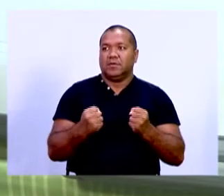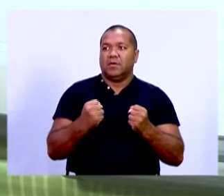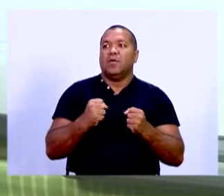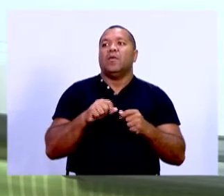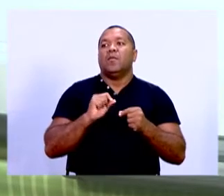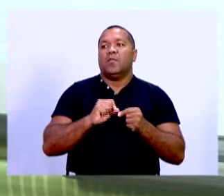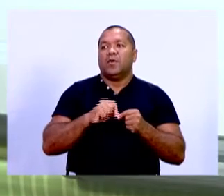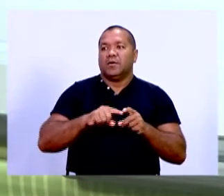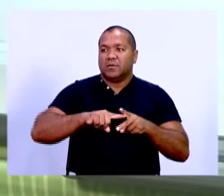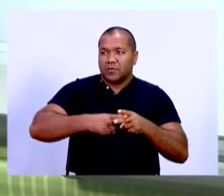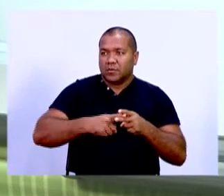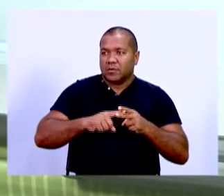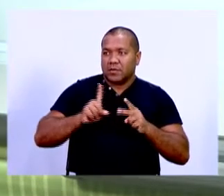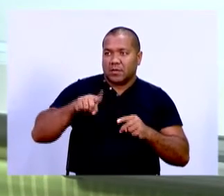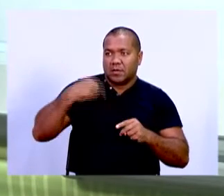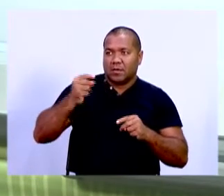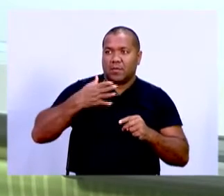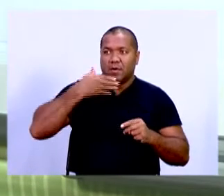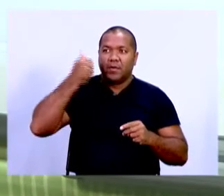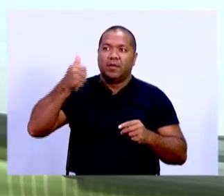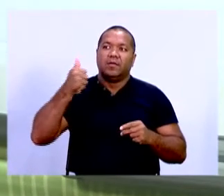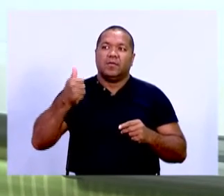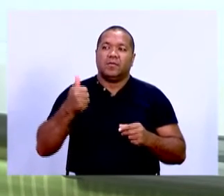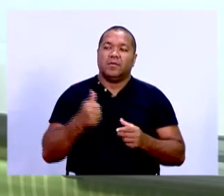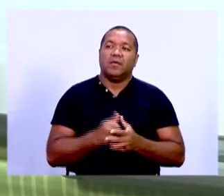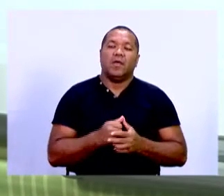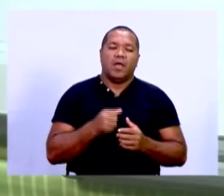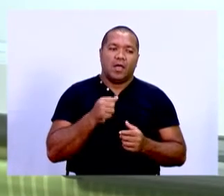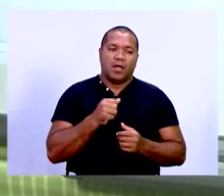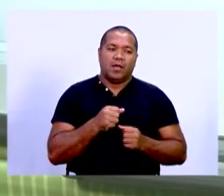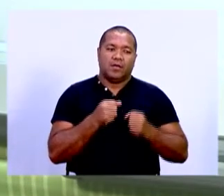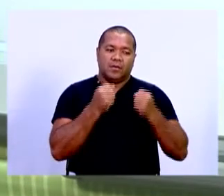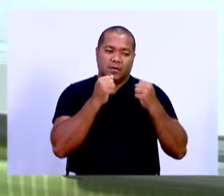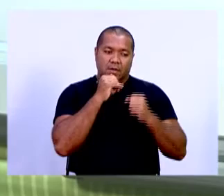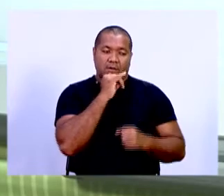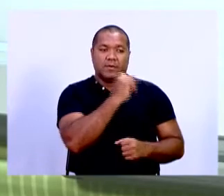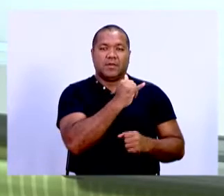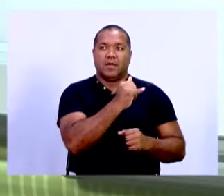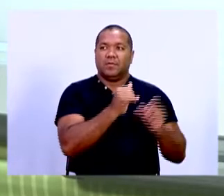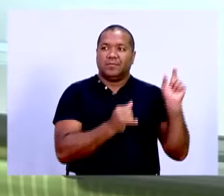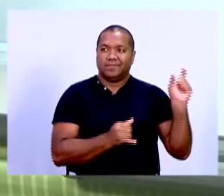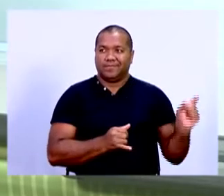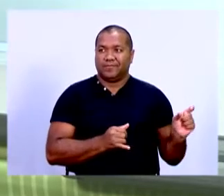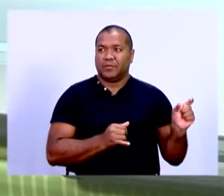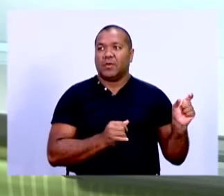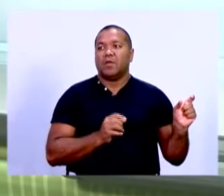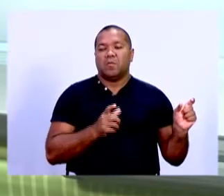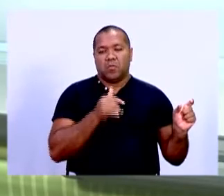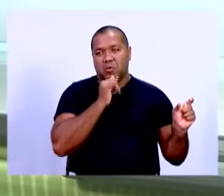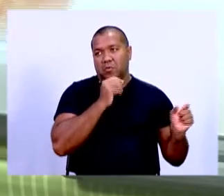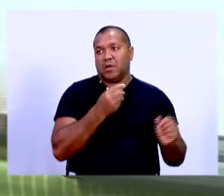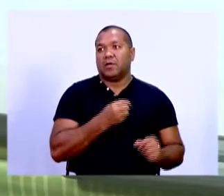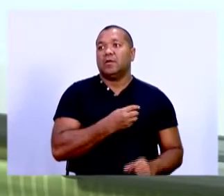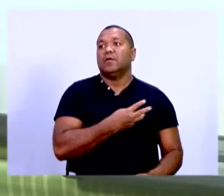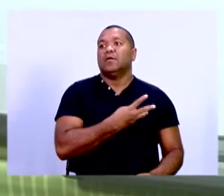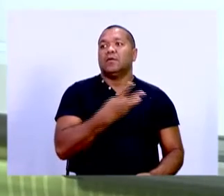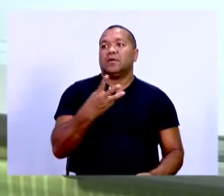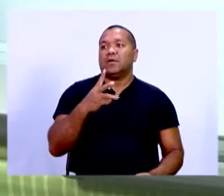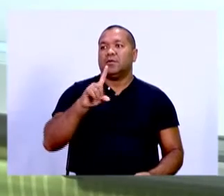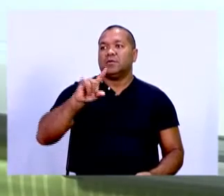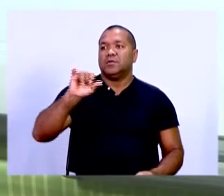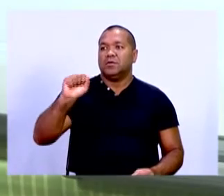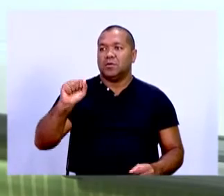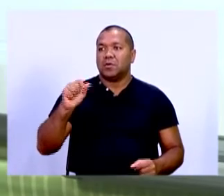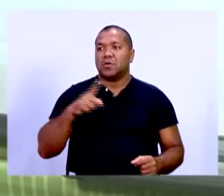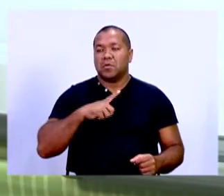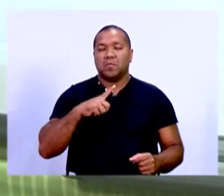melhorar depois, né? Ele dizer para o cliente, ó, já deu 3 dias, por exemplo, que o produto dele está lá e o cliente